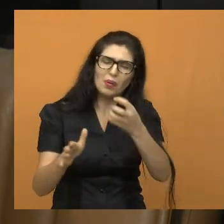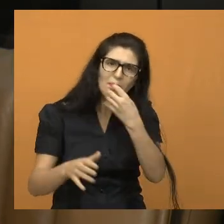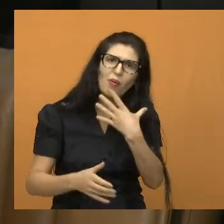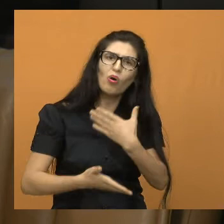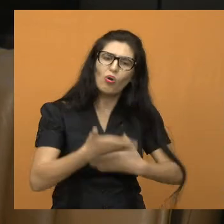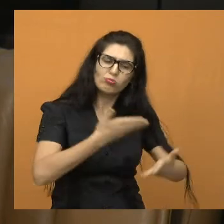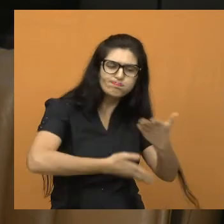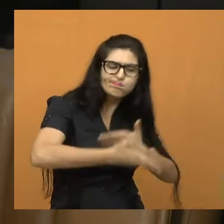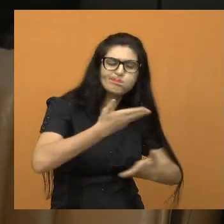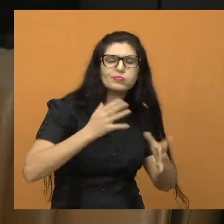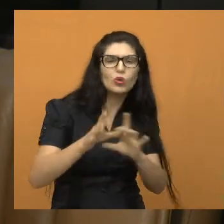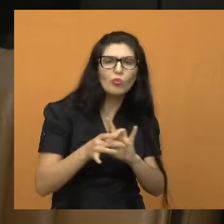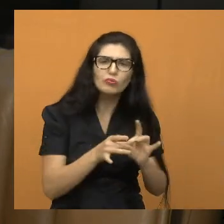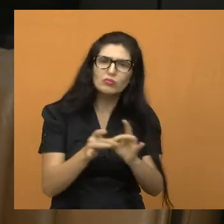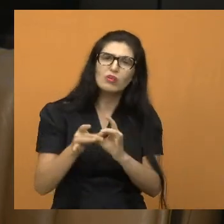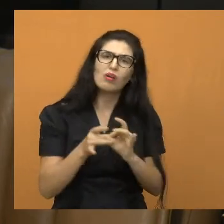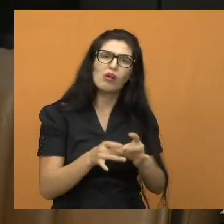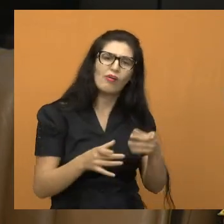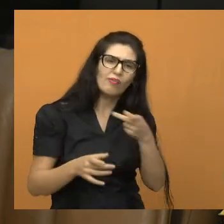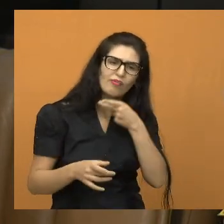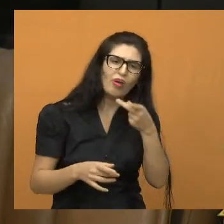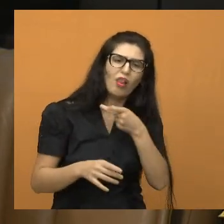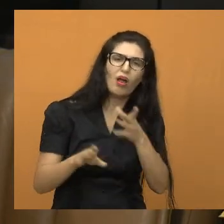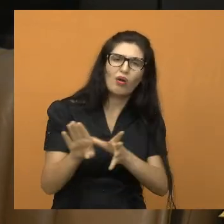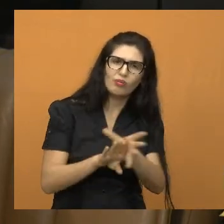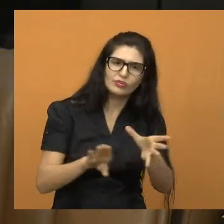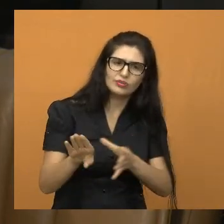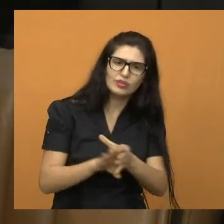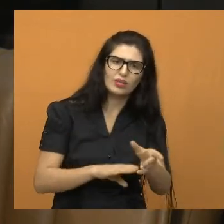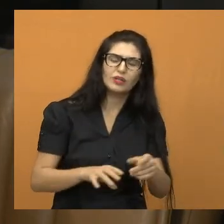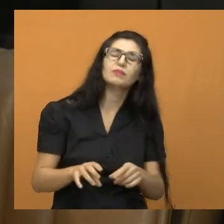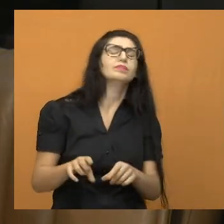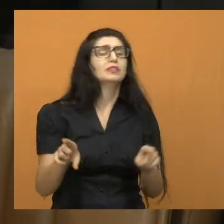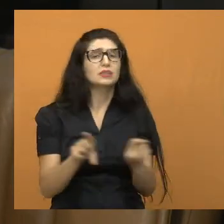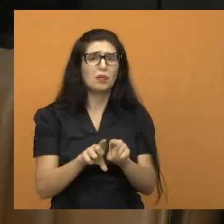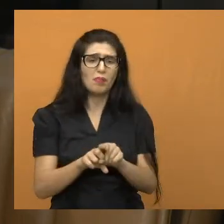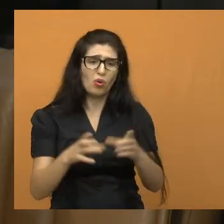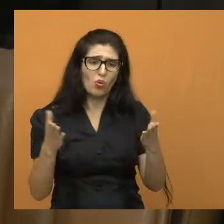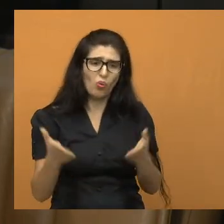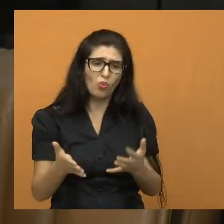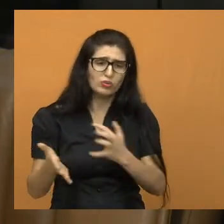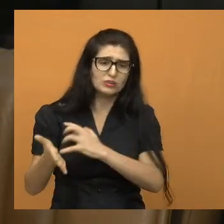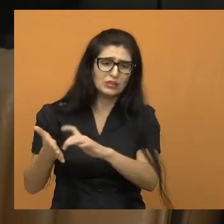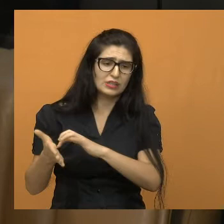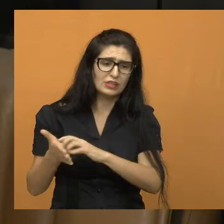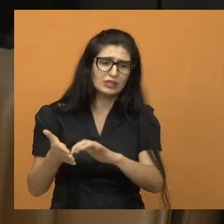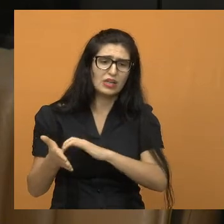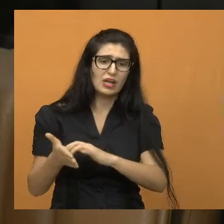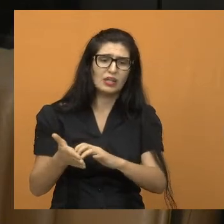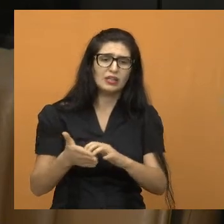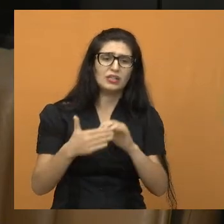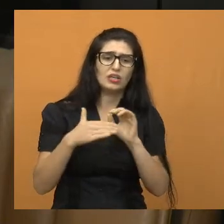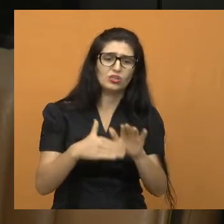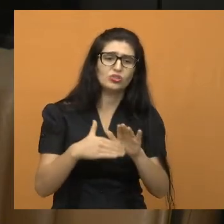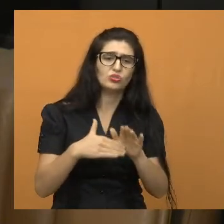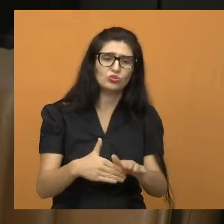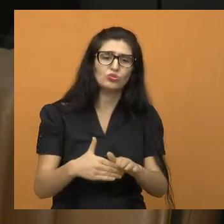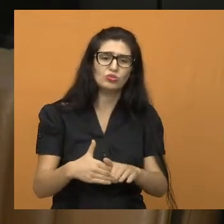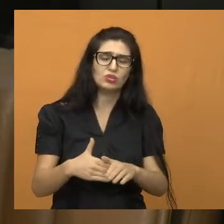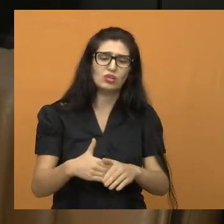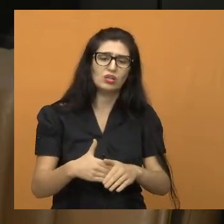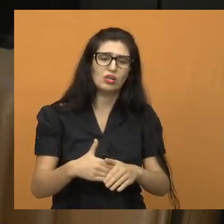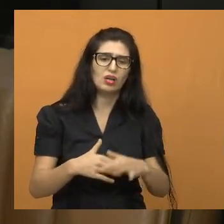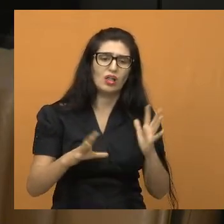né? E até enquanto gestora pública que eu estou hoje, na Secretaria de Mobilidade Urbana, que